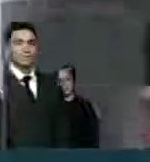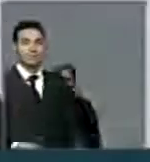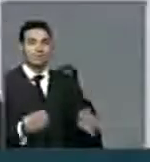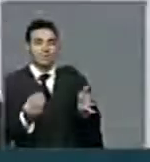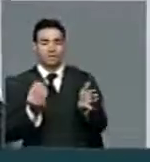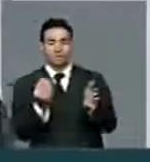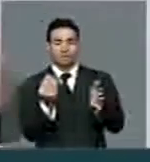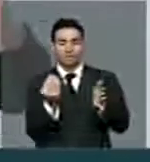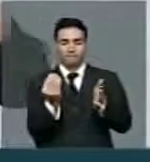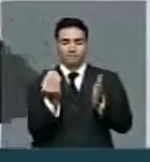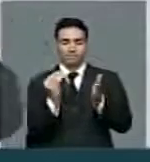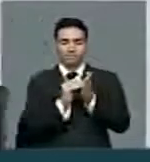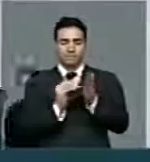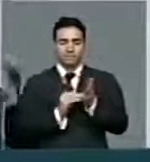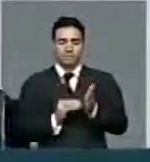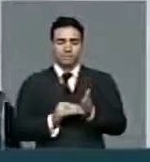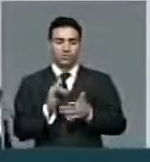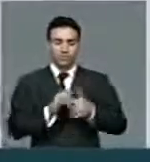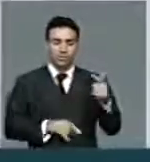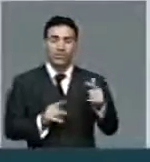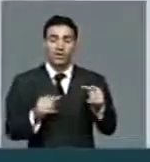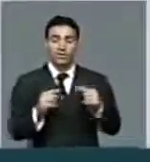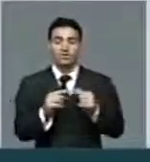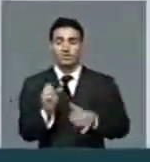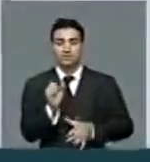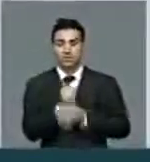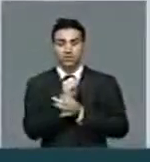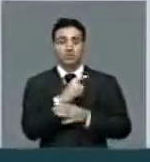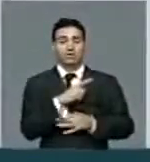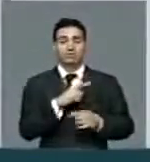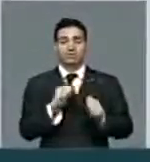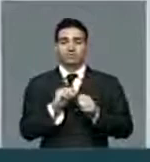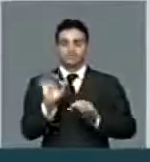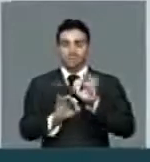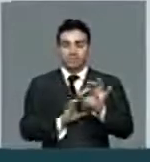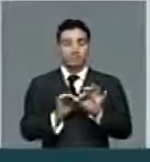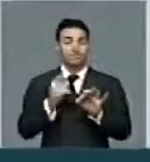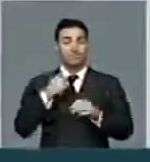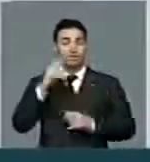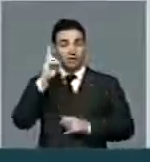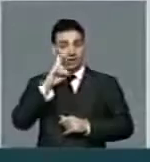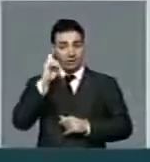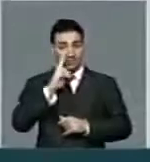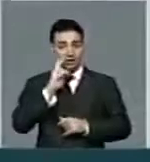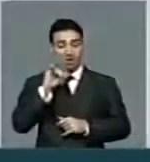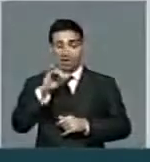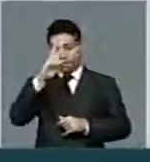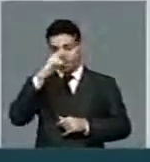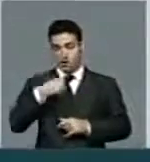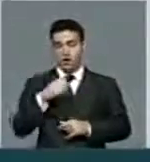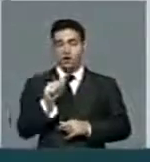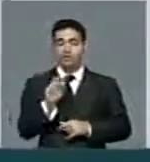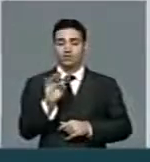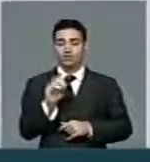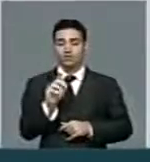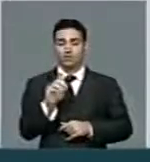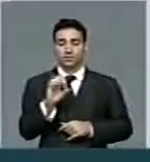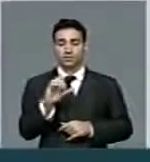recibo automaticamente, porque aquilo é a segurança do produtor que ele fez. Lembro que é autodeclaratório,